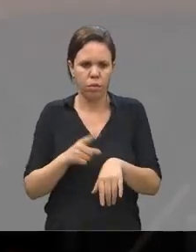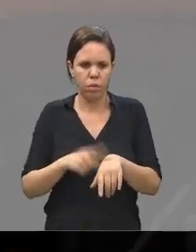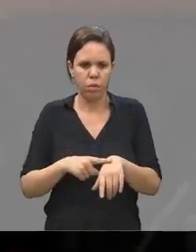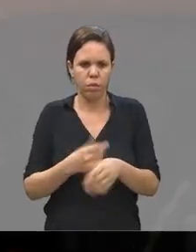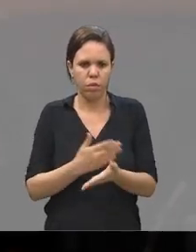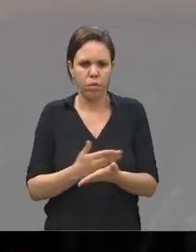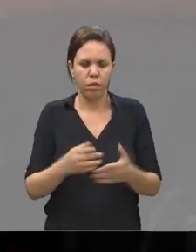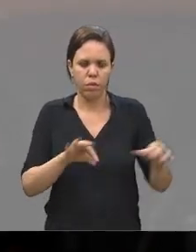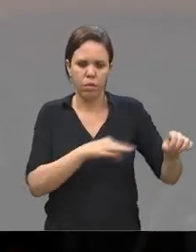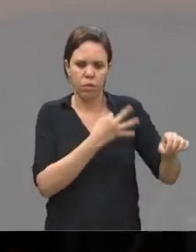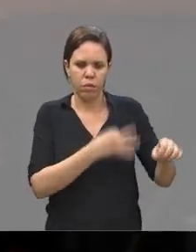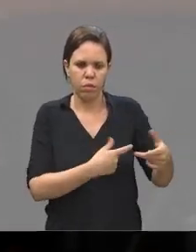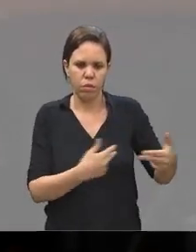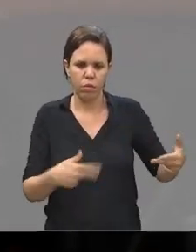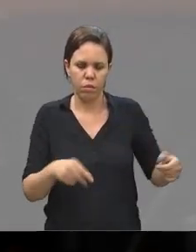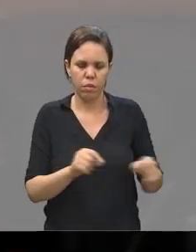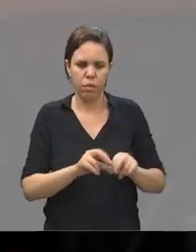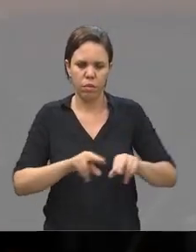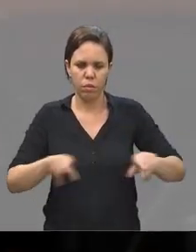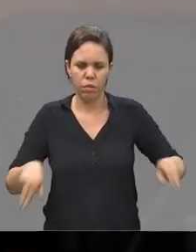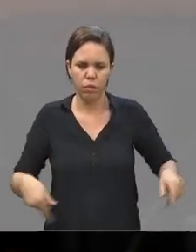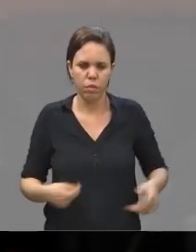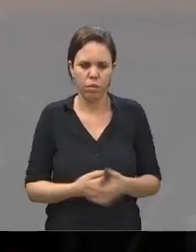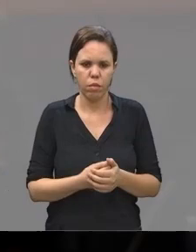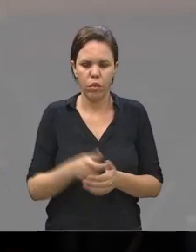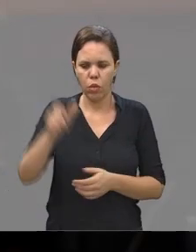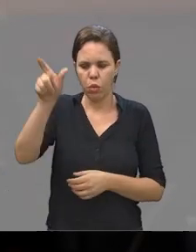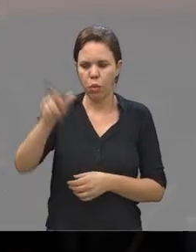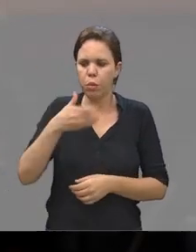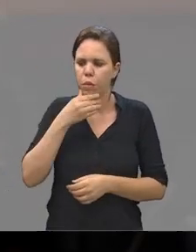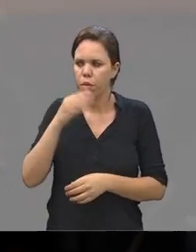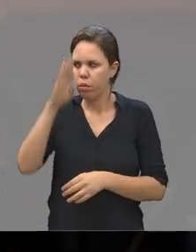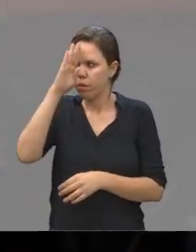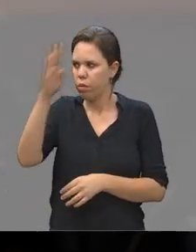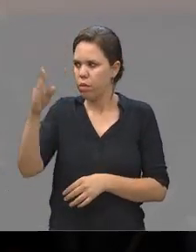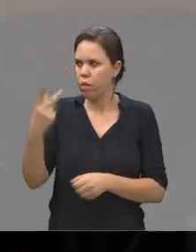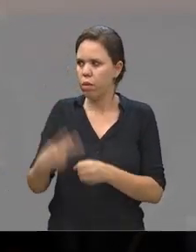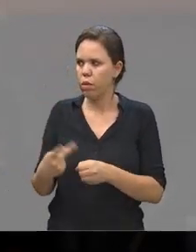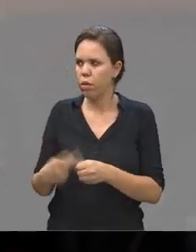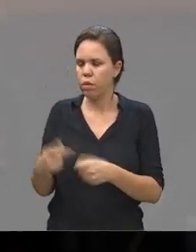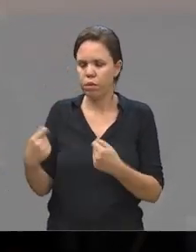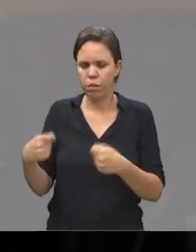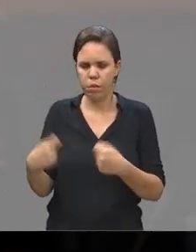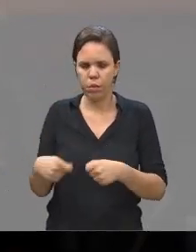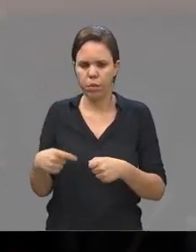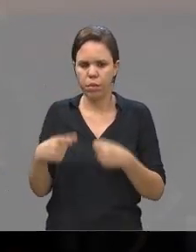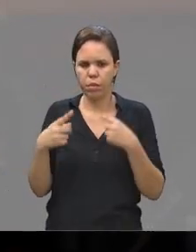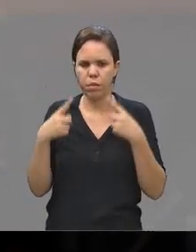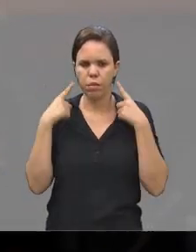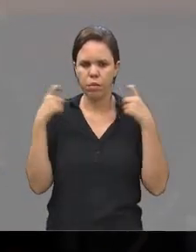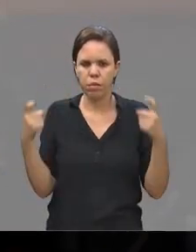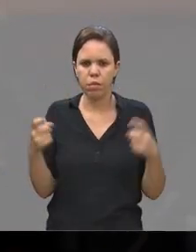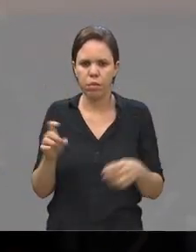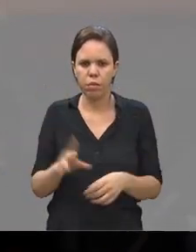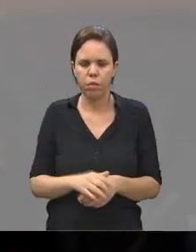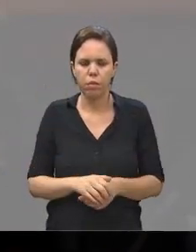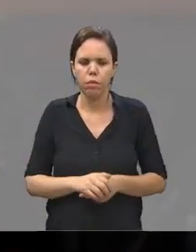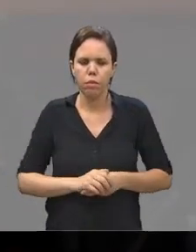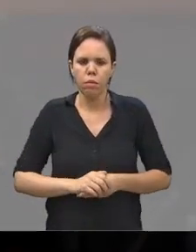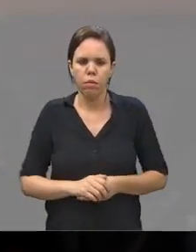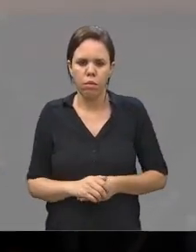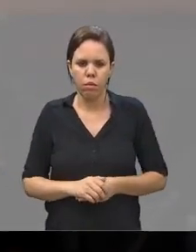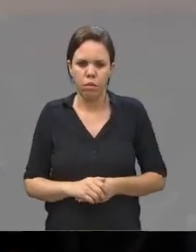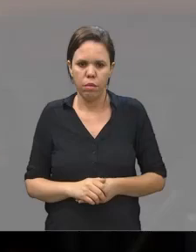da execução, né? Porque para o maestro, o produto que ele precisa é o produto sonoro, mas